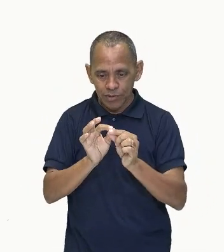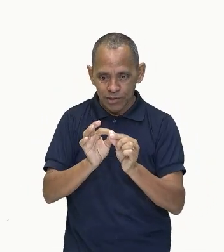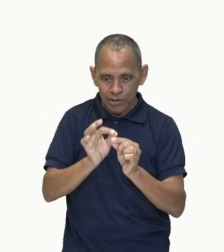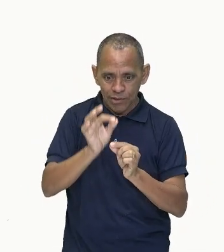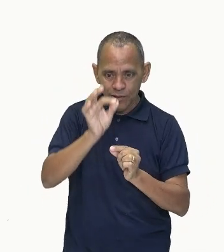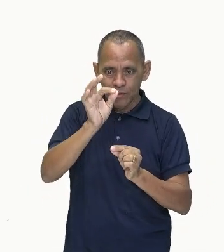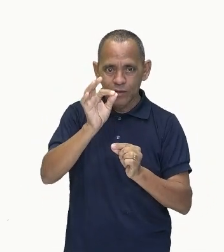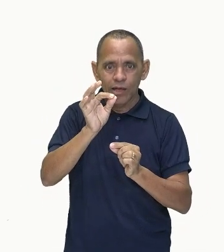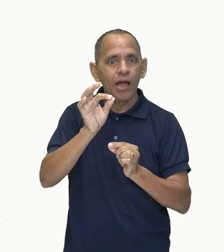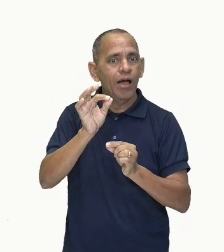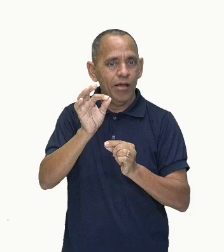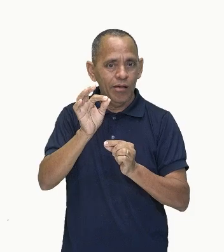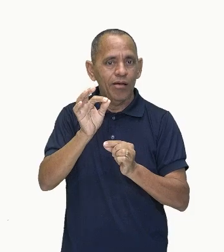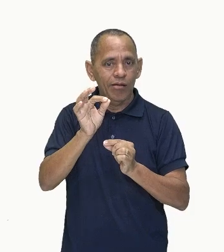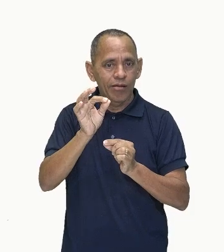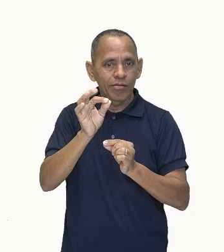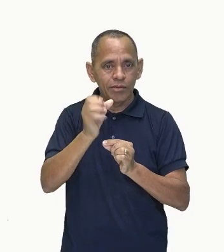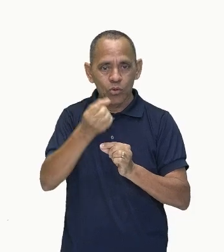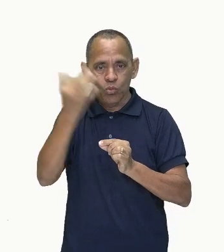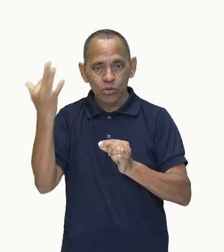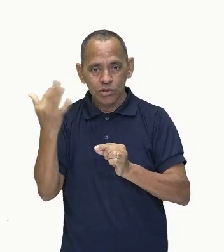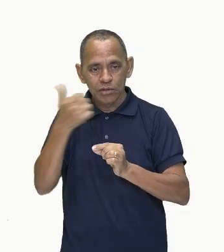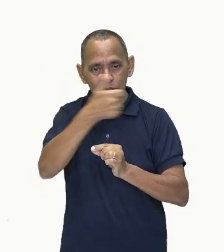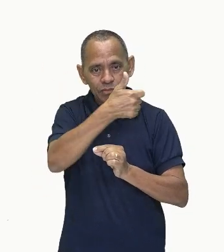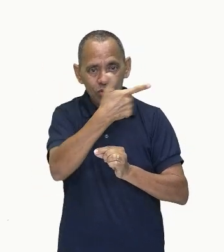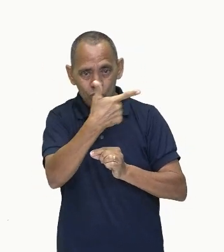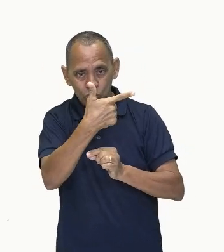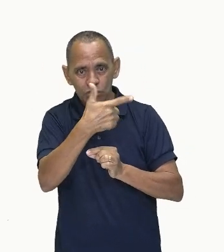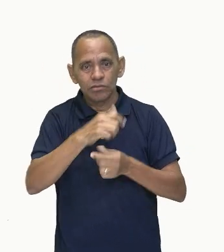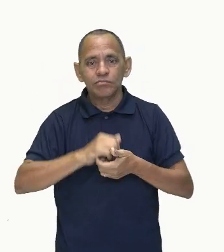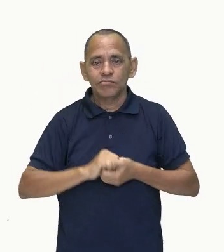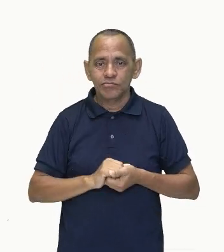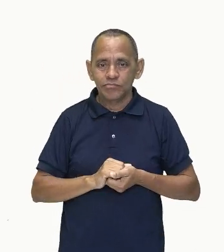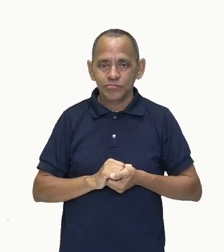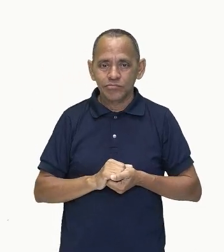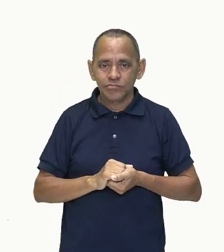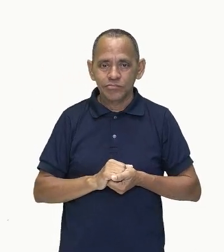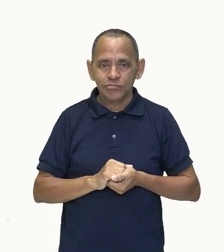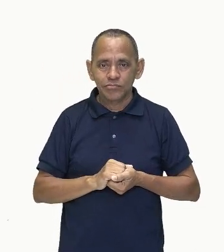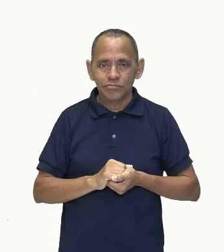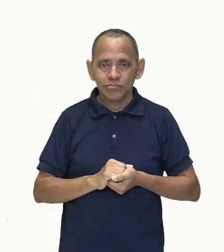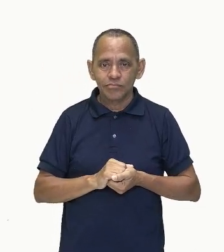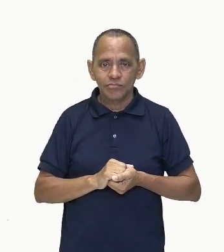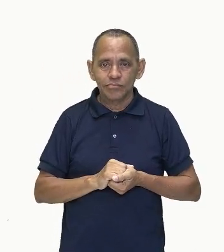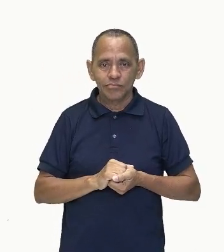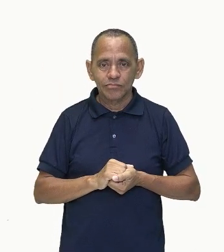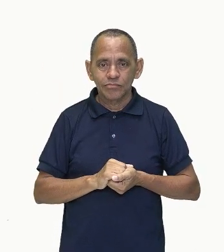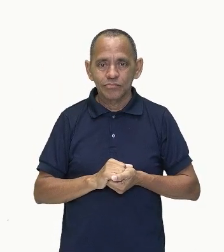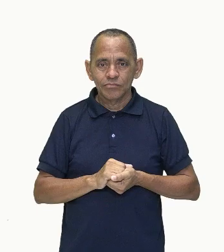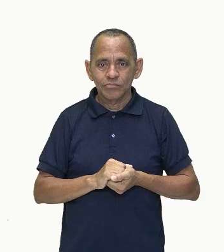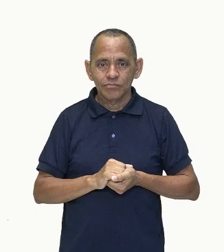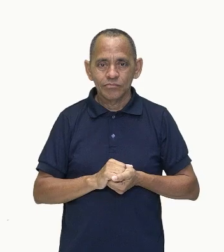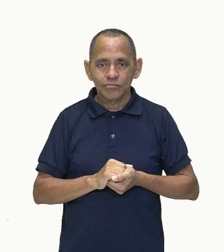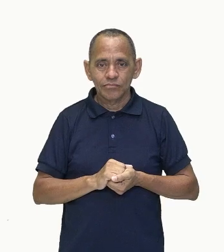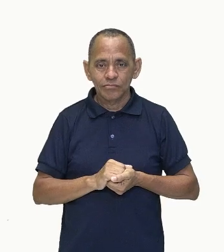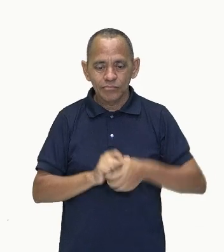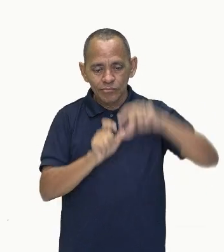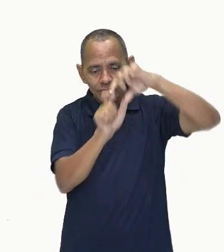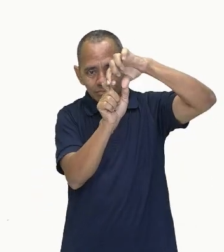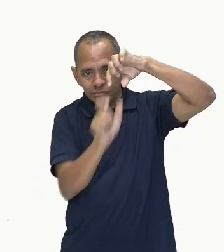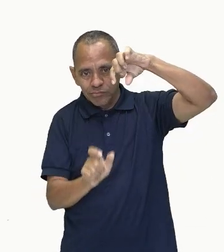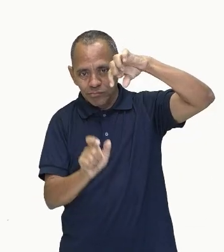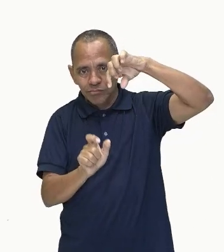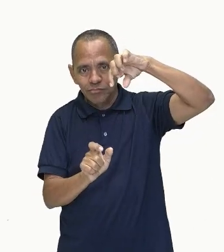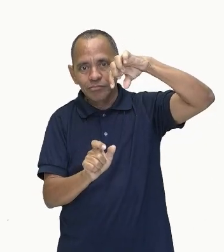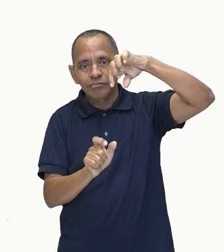Essa altura é a altura do 12. Então, nossa primeira barra aqui, nossa primeira coluna com os carros vermelhos tem que estar